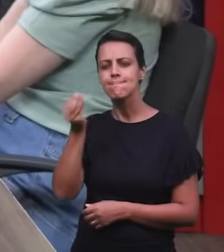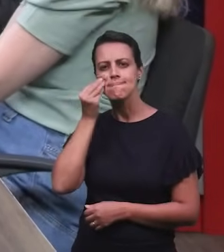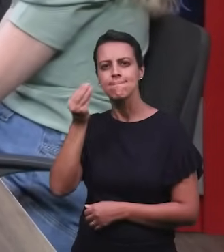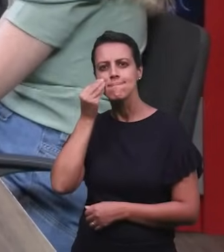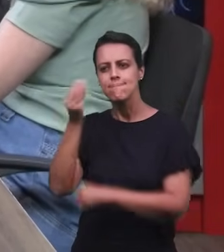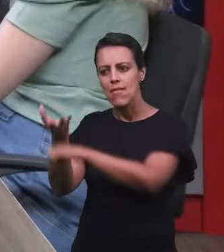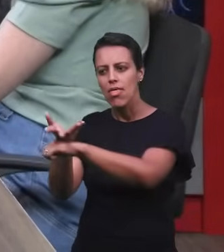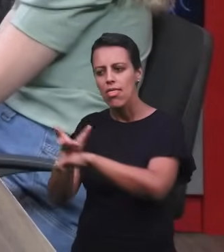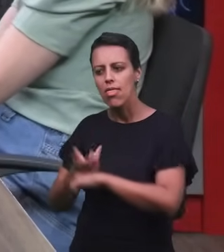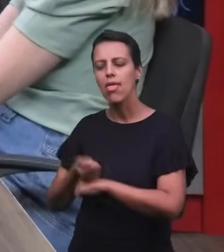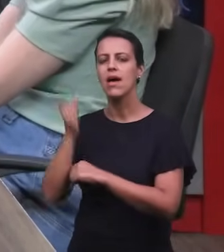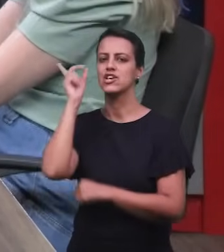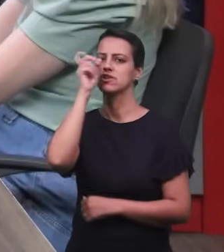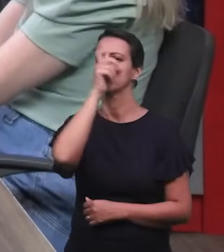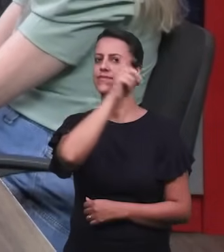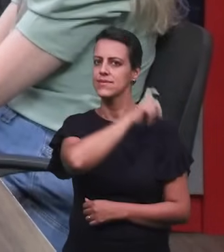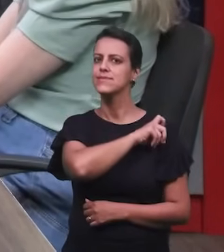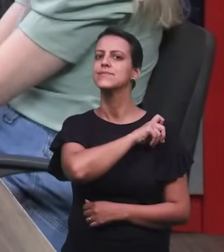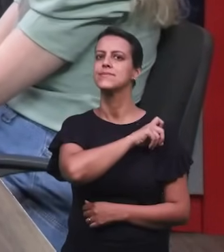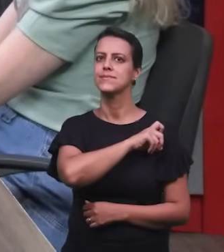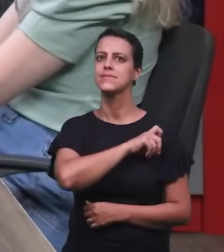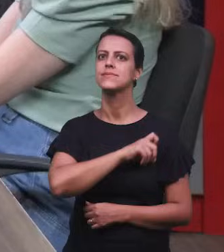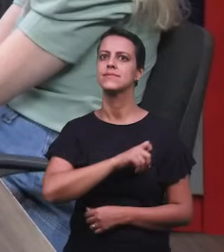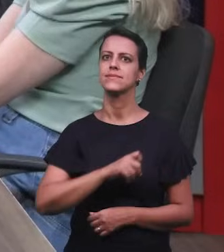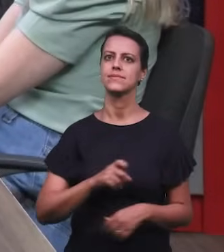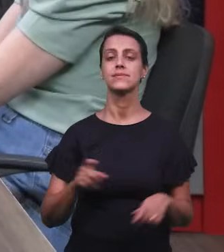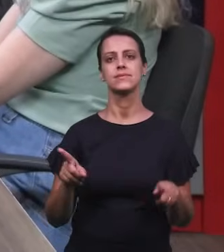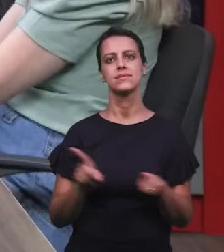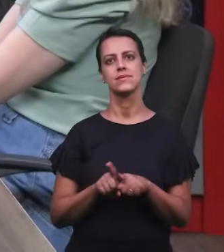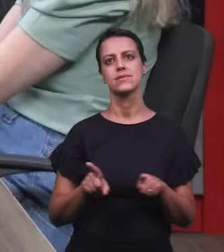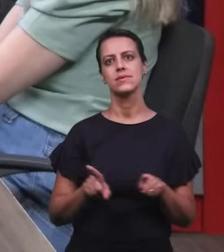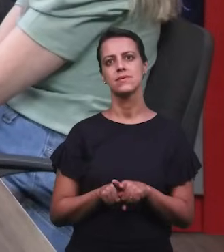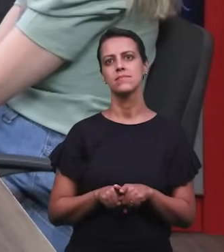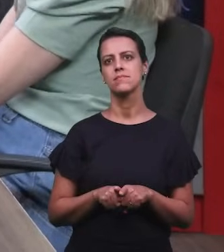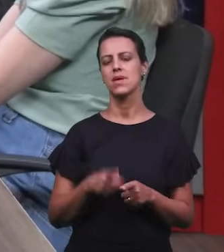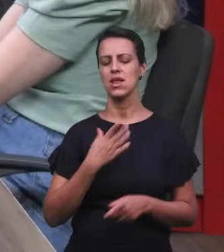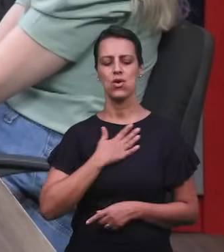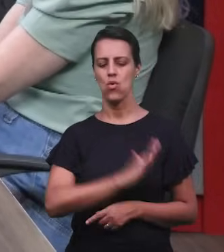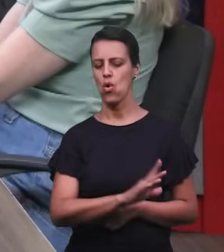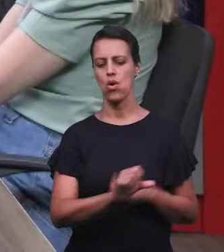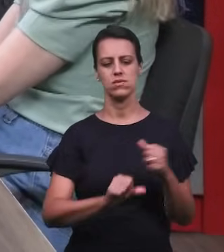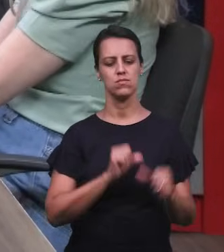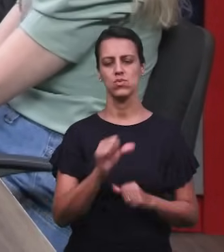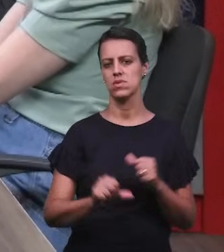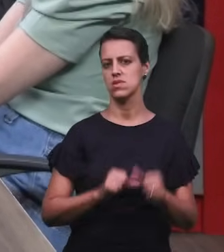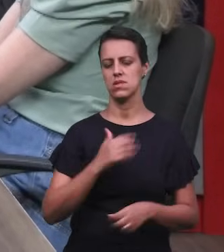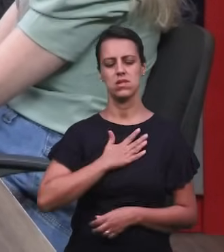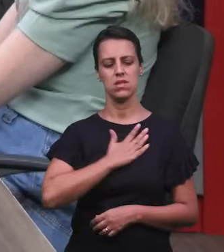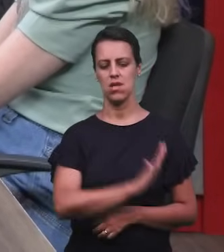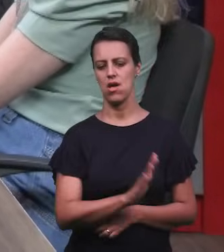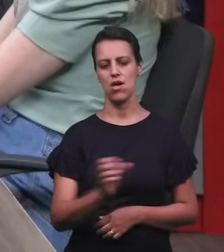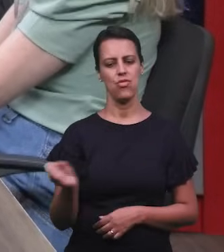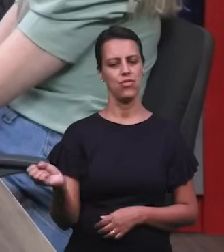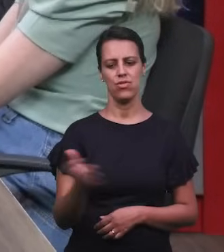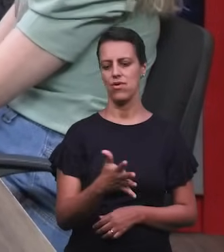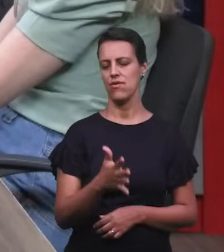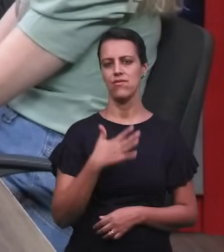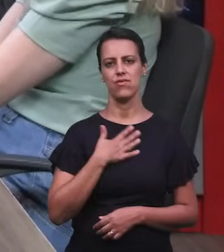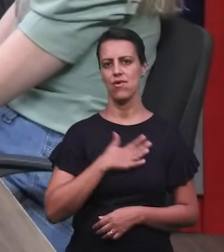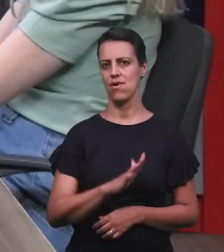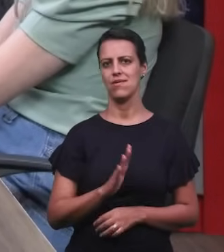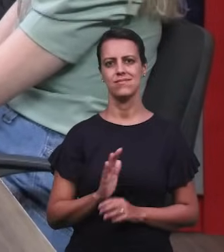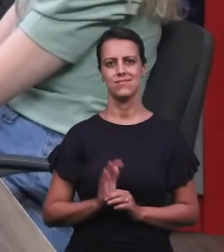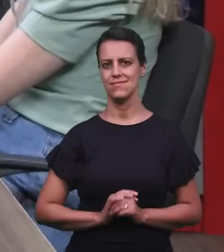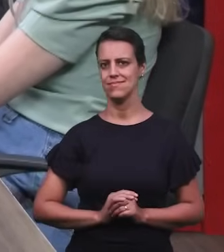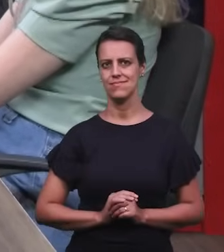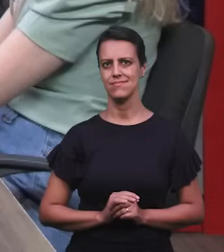outras informações técnicas, né? Então, Entendi. e também não gostam tanto de mudanças, de novidades. São mais também